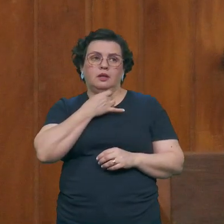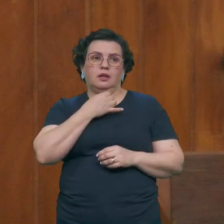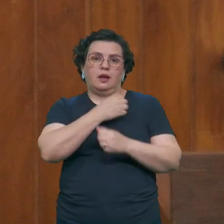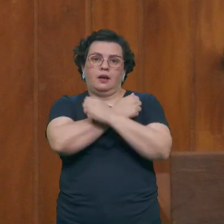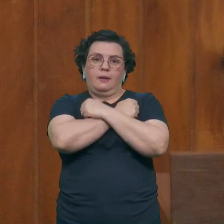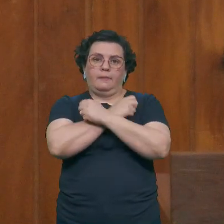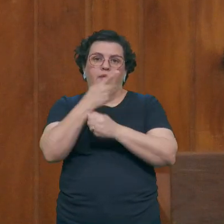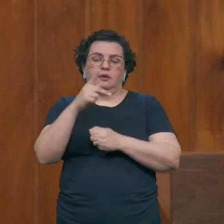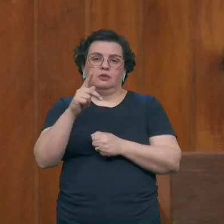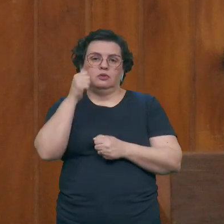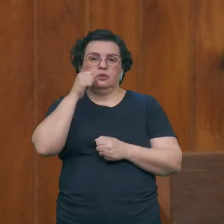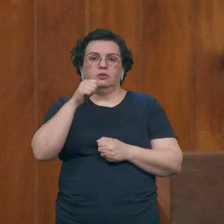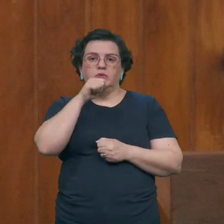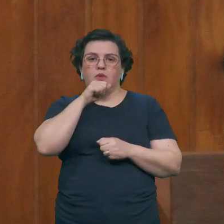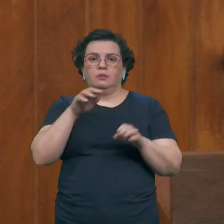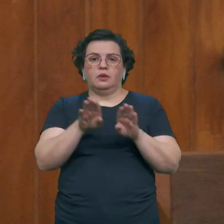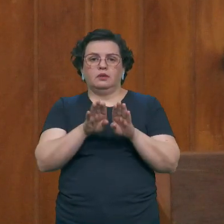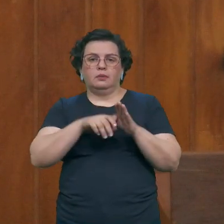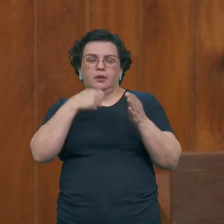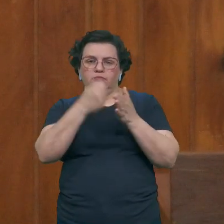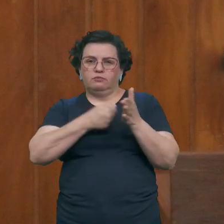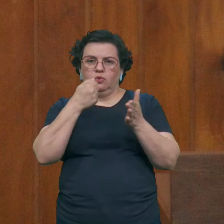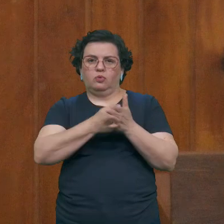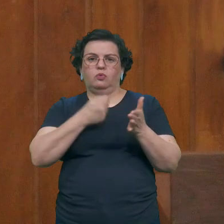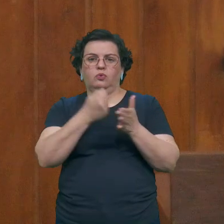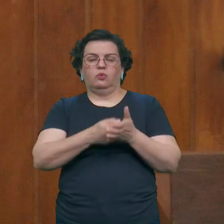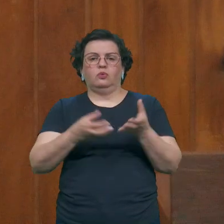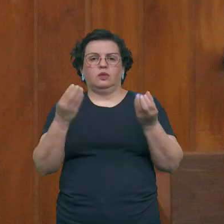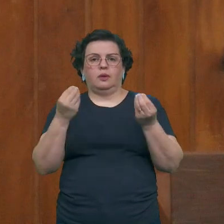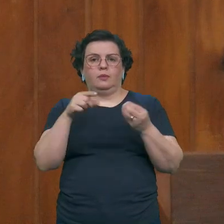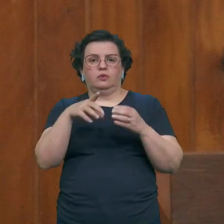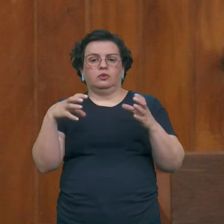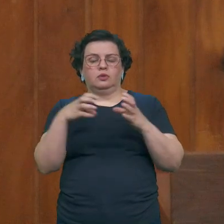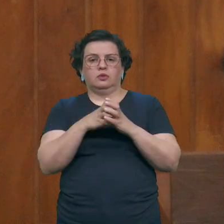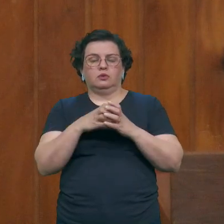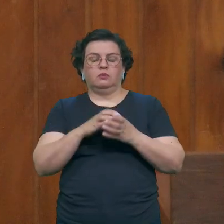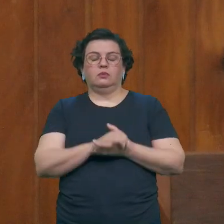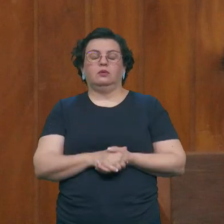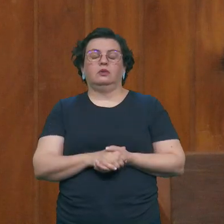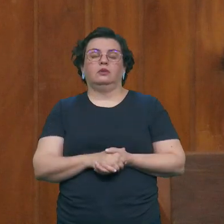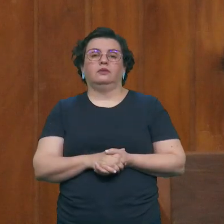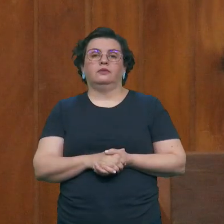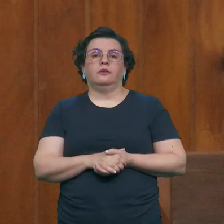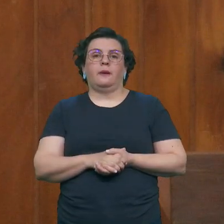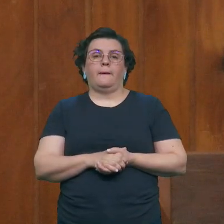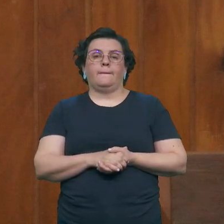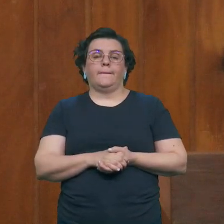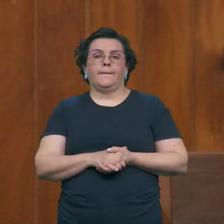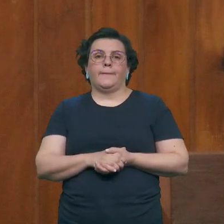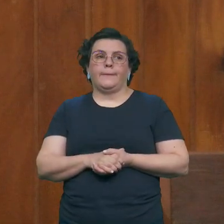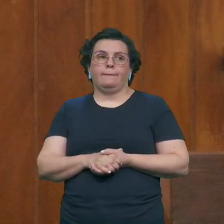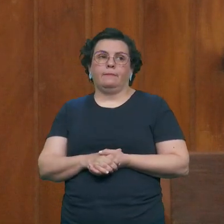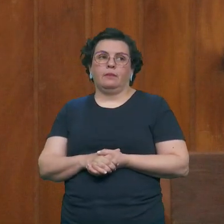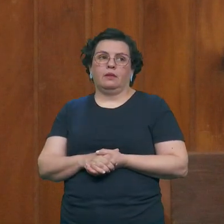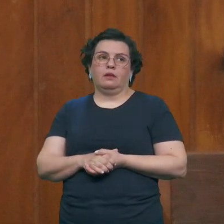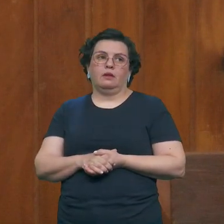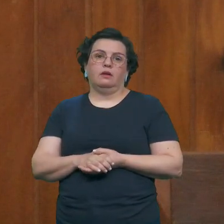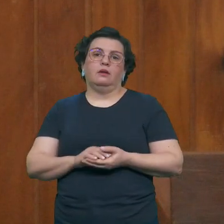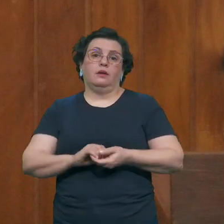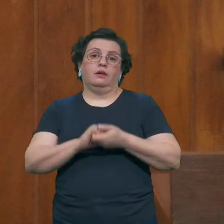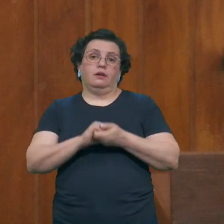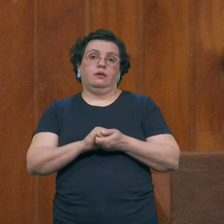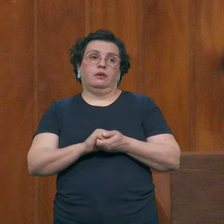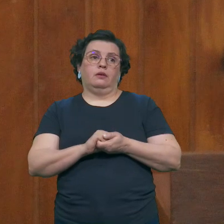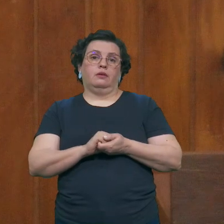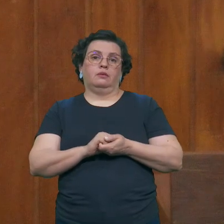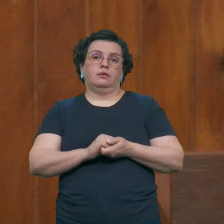mamãe, que também é uma guerreira, uma lutadora também daquela comunidade. Bem, cumprimentar aí a